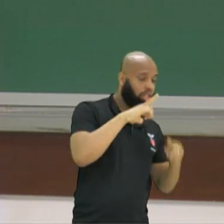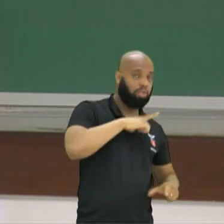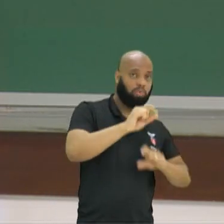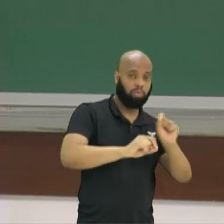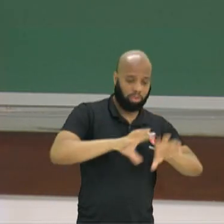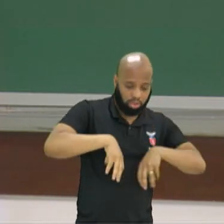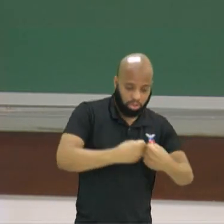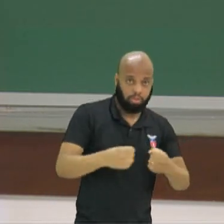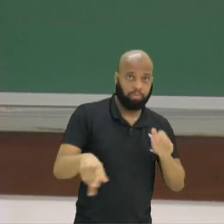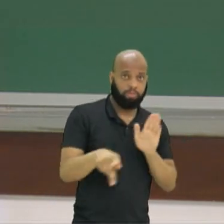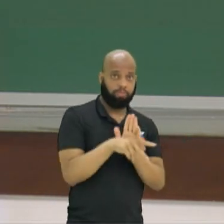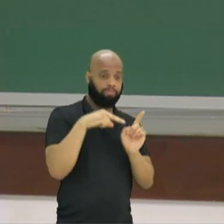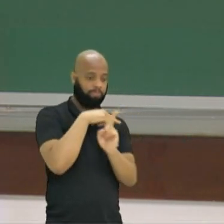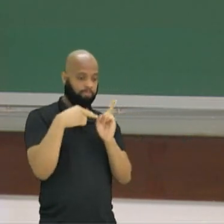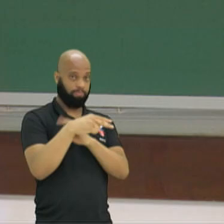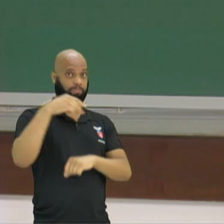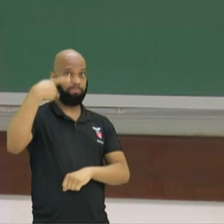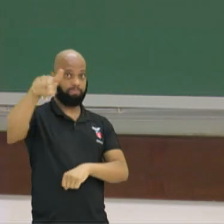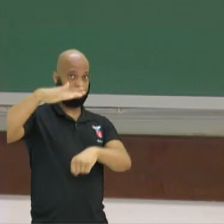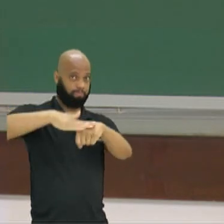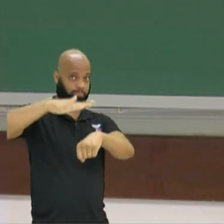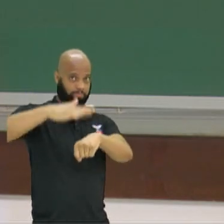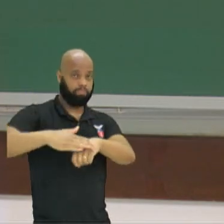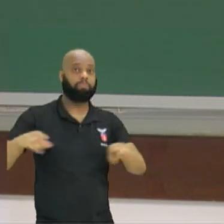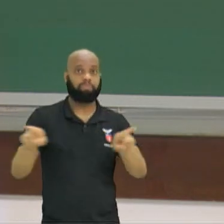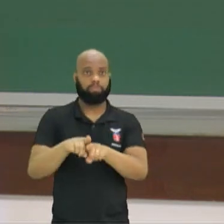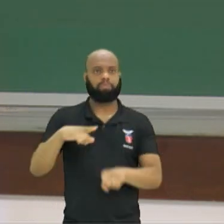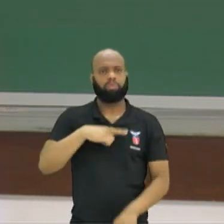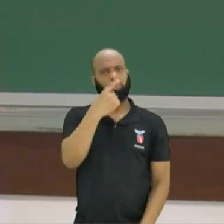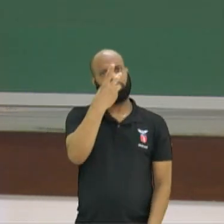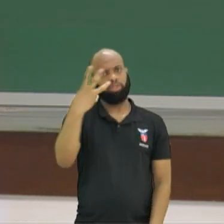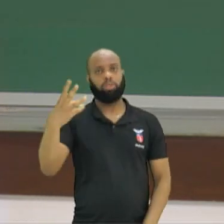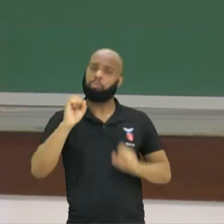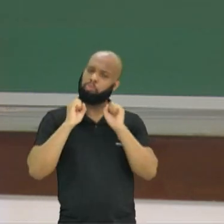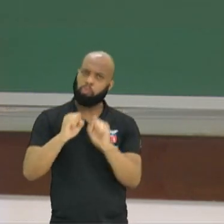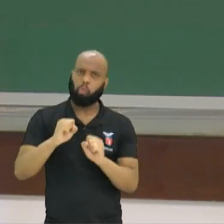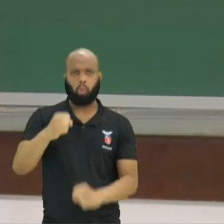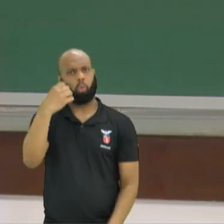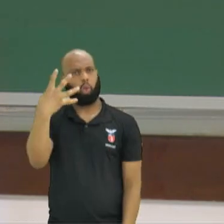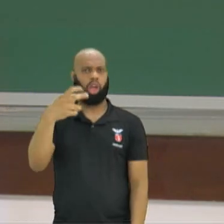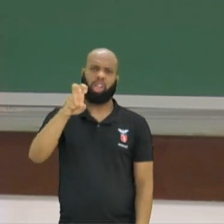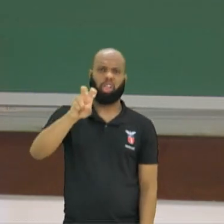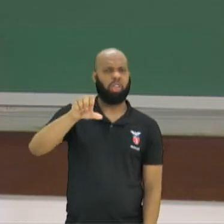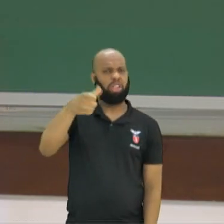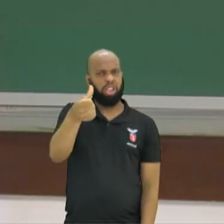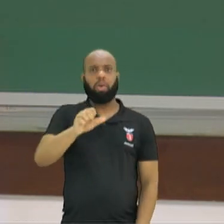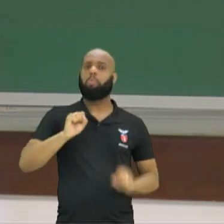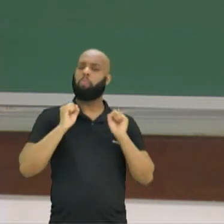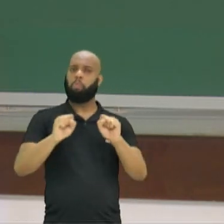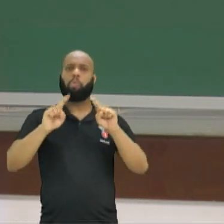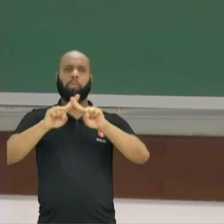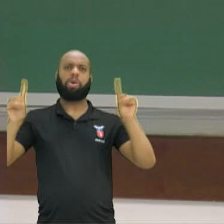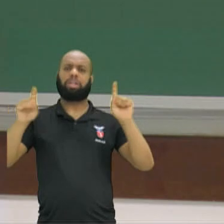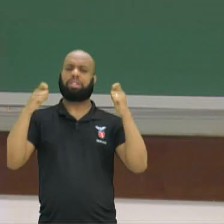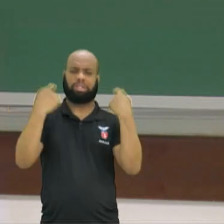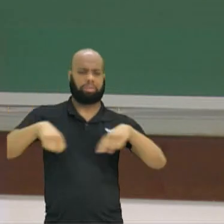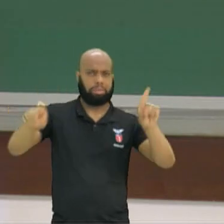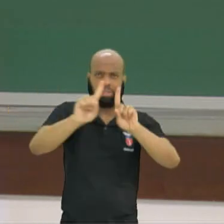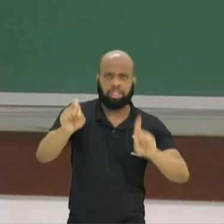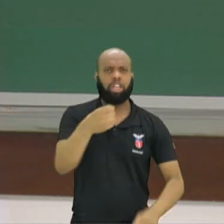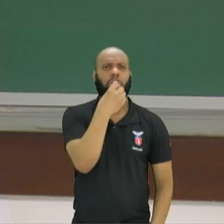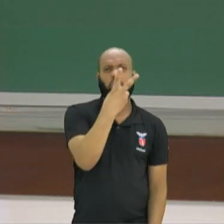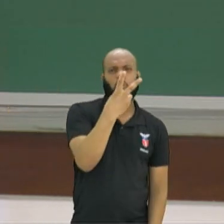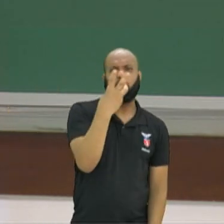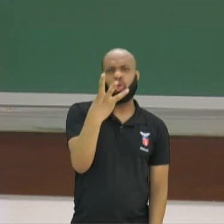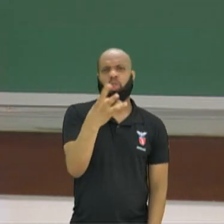sempre defendendo o seu ponto de vista. Eu posso ter 1, 2, 3, posso ter 4, 5 ou 6, mas não há necessidade. 2 ou